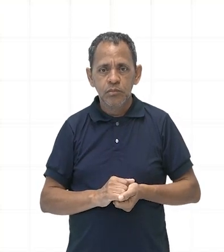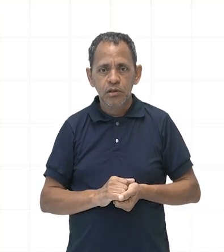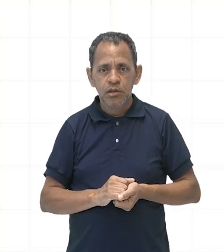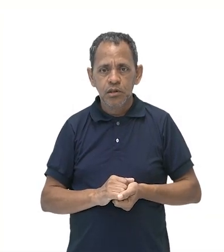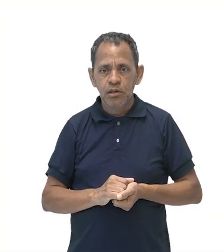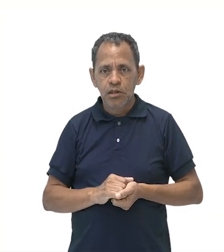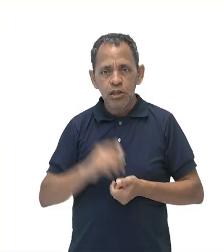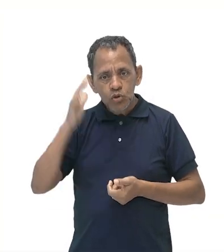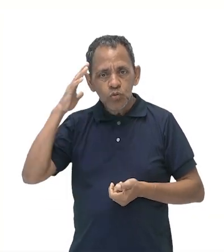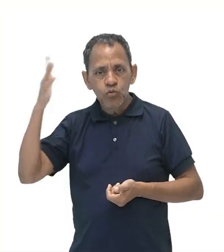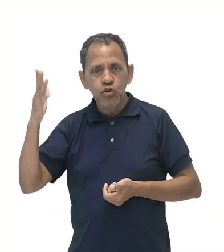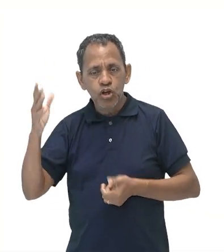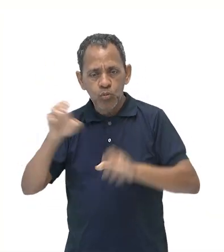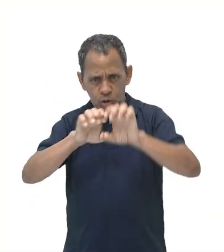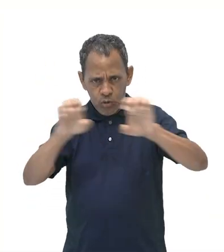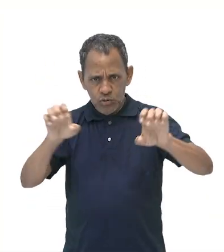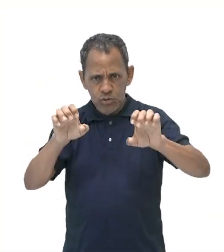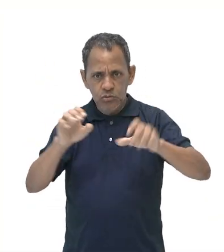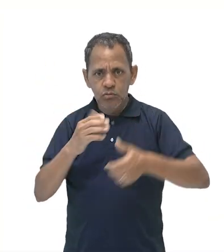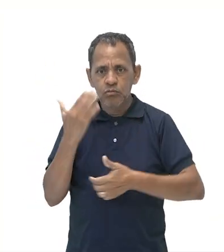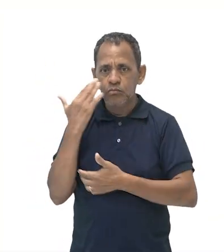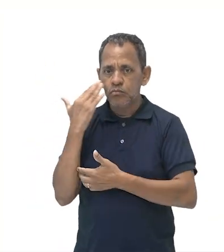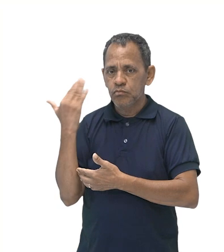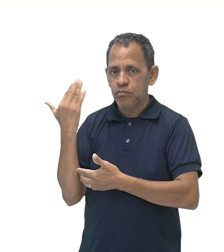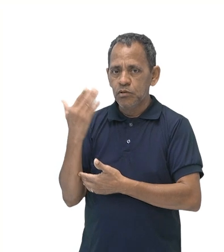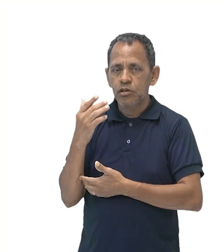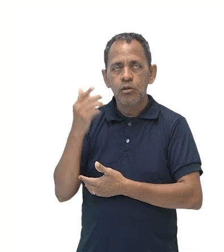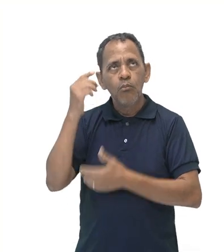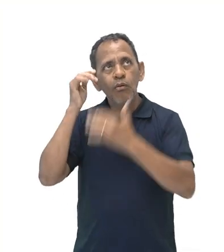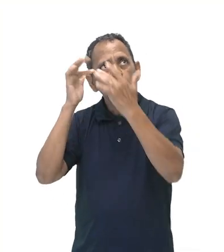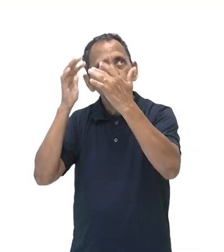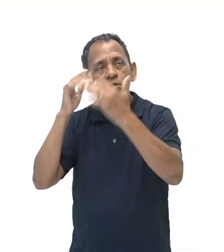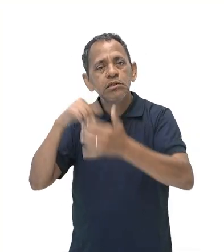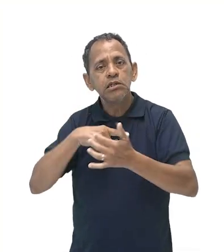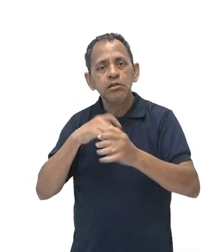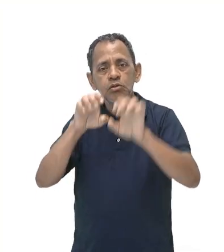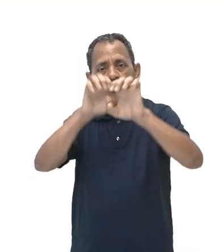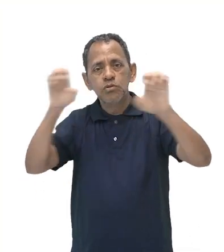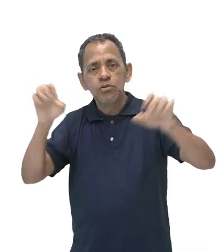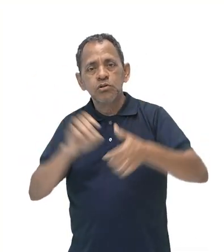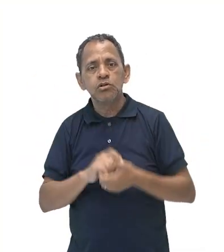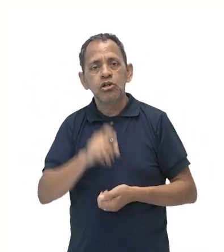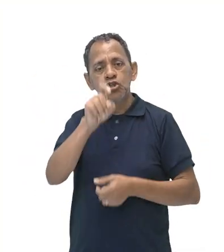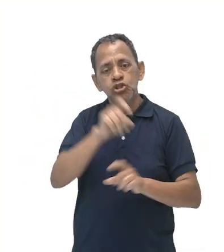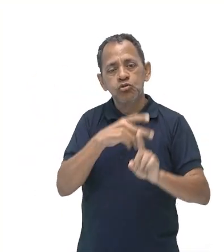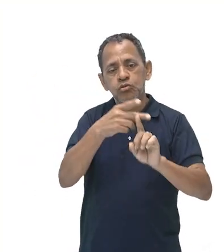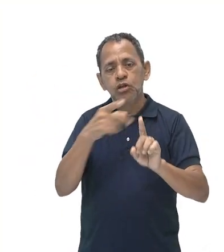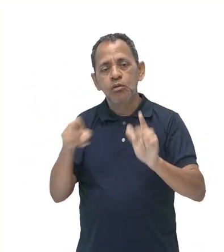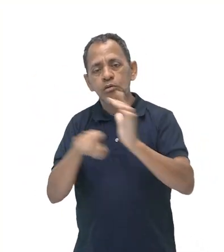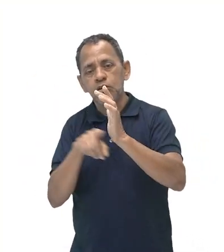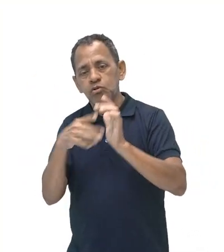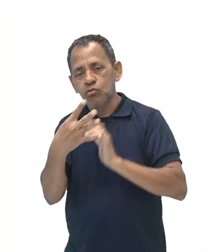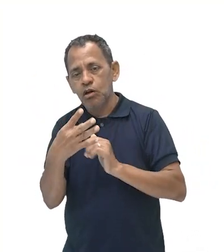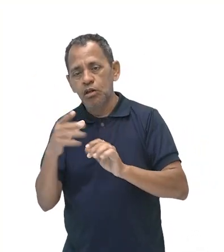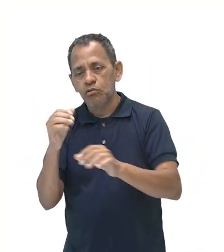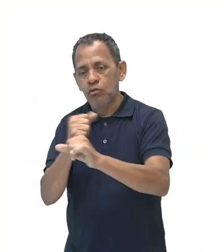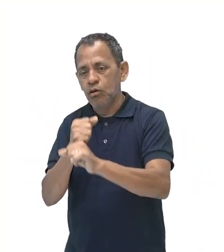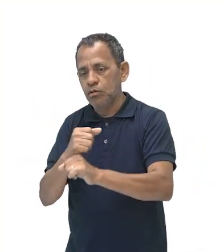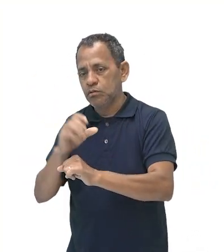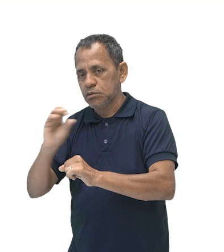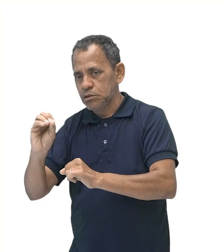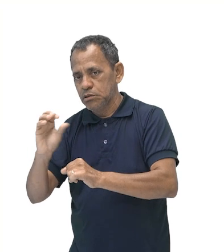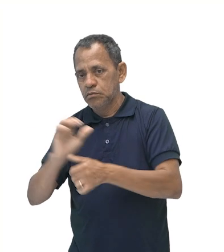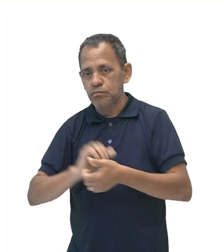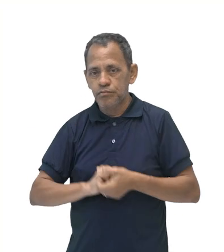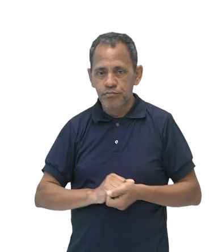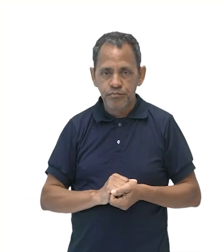resolver uma equação com isso? Consegue, ó. Imagina que tu tem a seguinte equação, x ao quadrado menos 4 igual a 0,